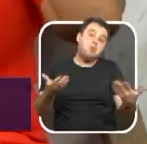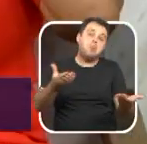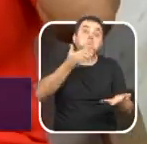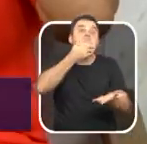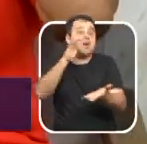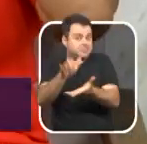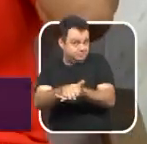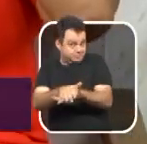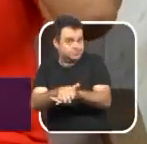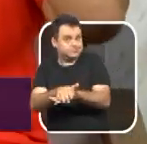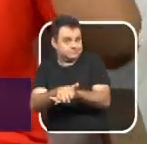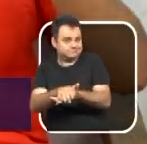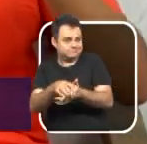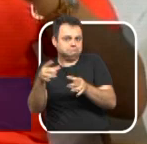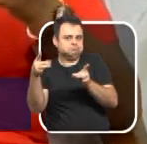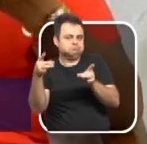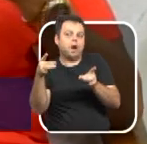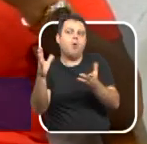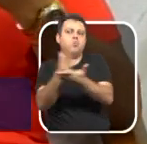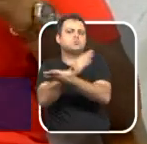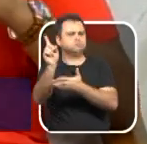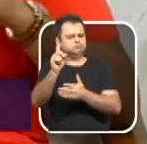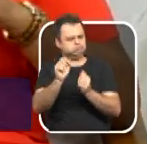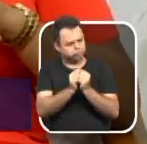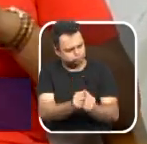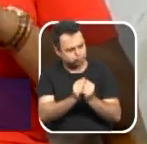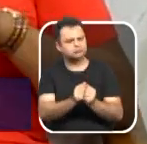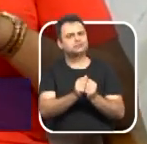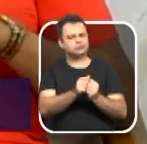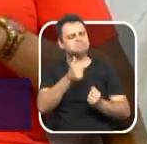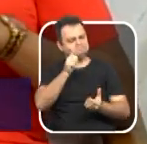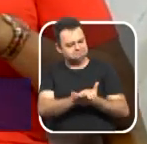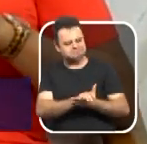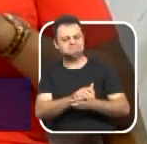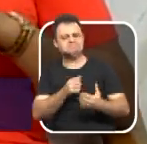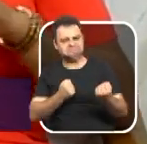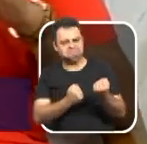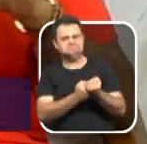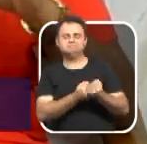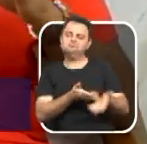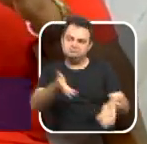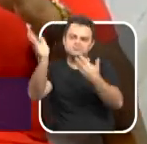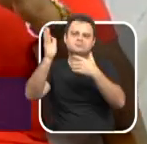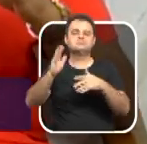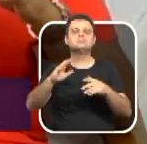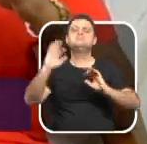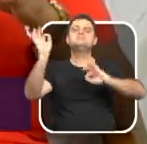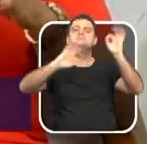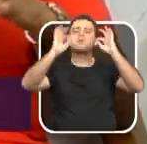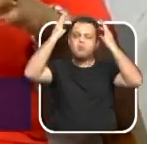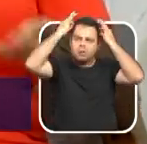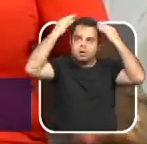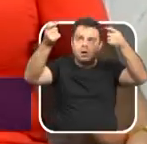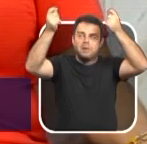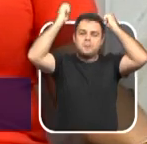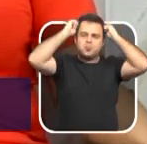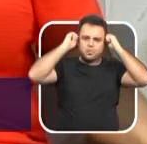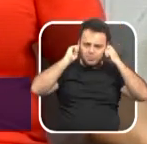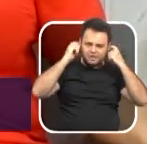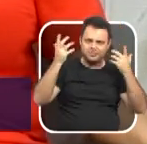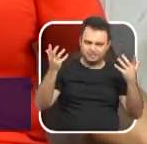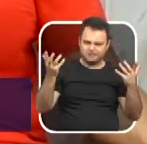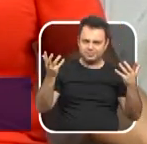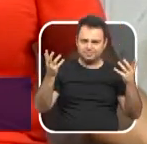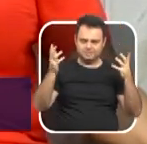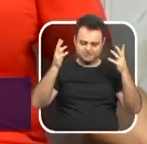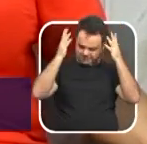faz peruca, né? Trabalha com a autoestima da mulher, faz com que elas se sintam acolhidas e que vençam o